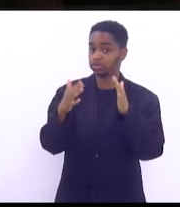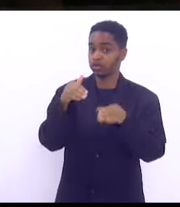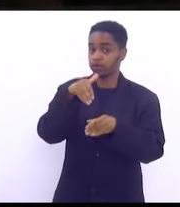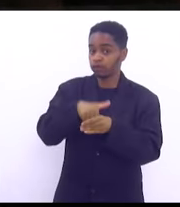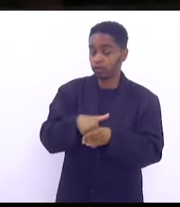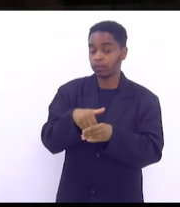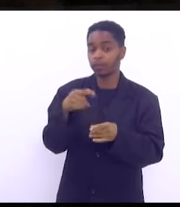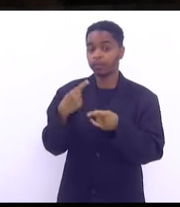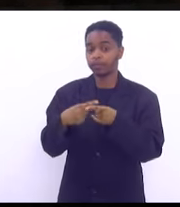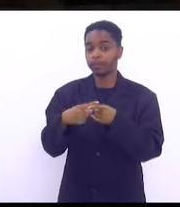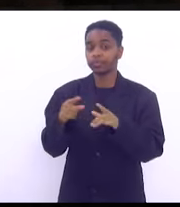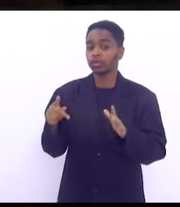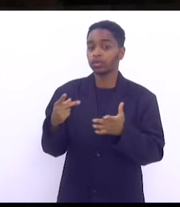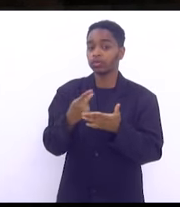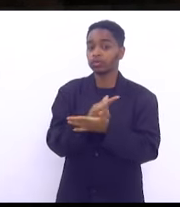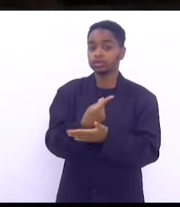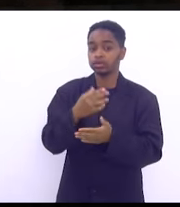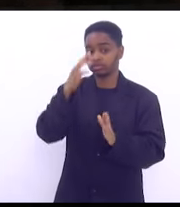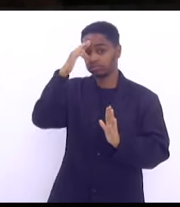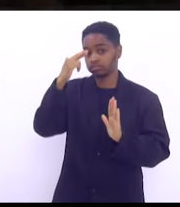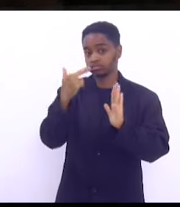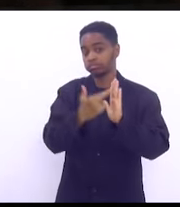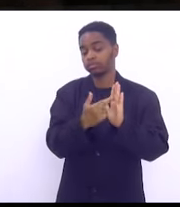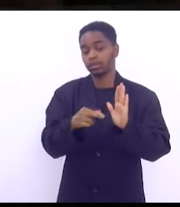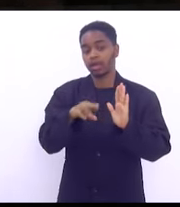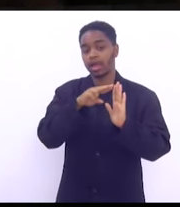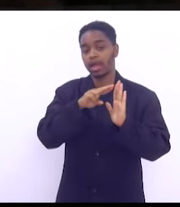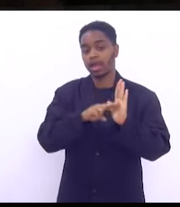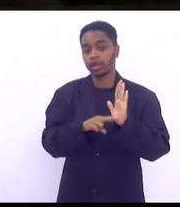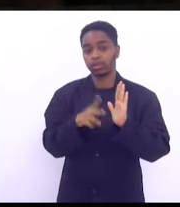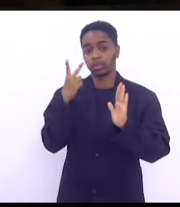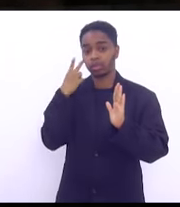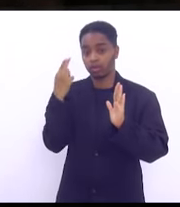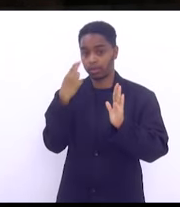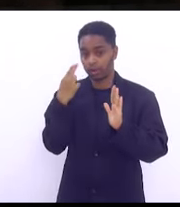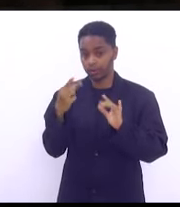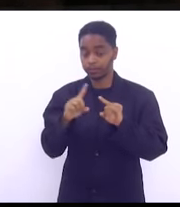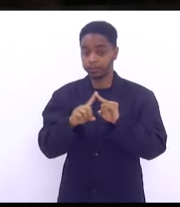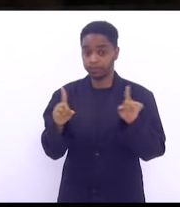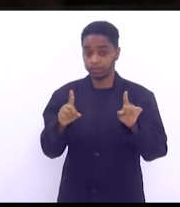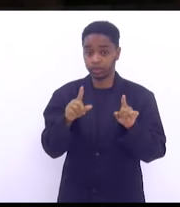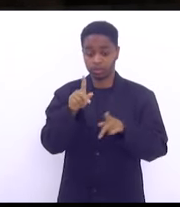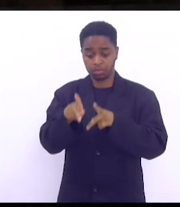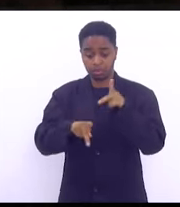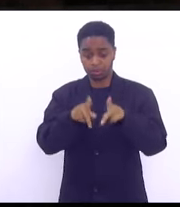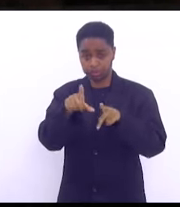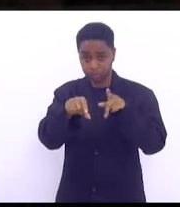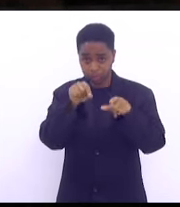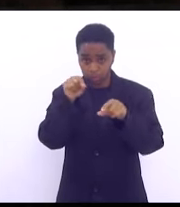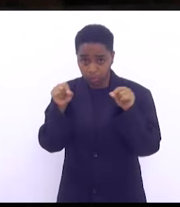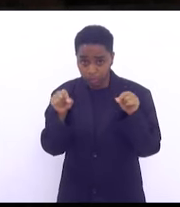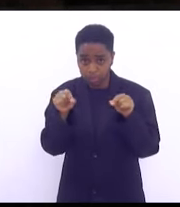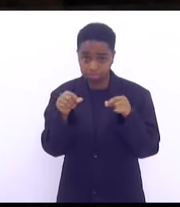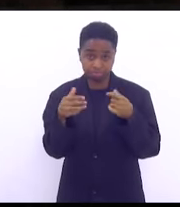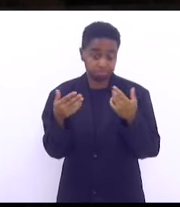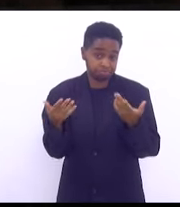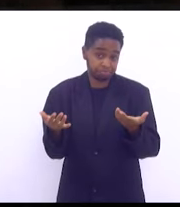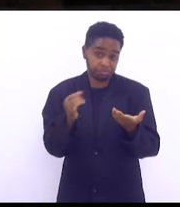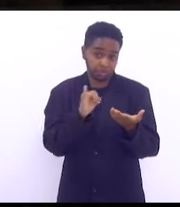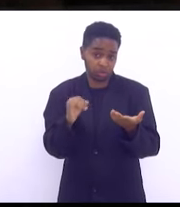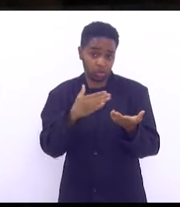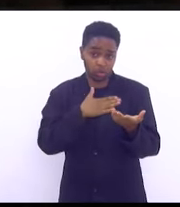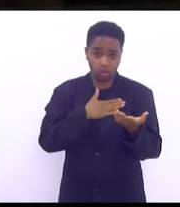ter sido dentro de um procedimento normal. A escolha que o povo faz, se a gente gosta